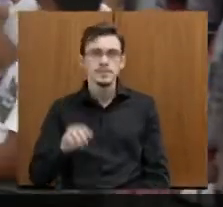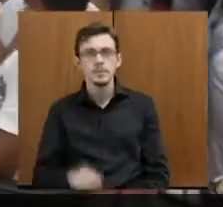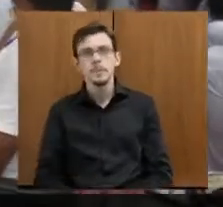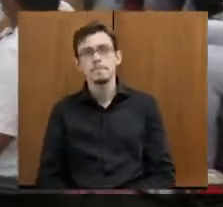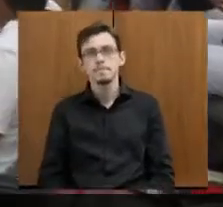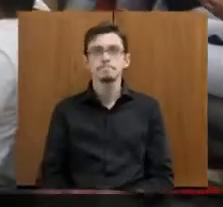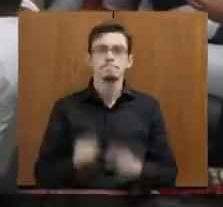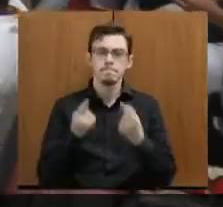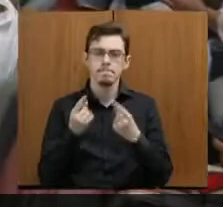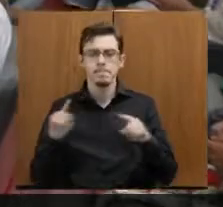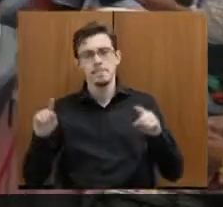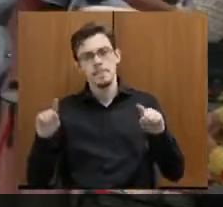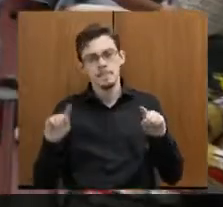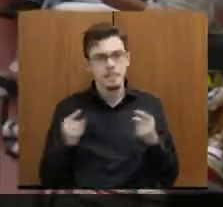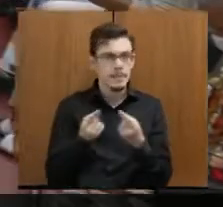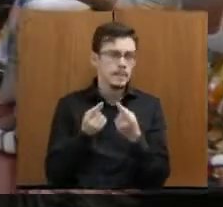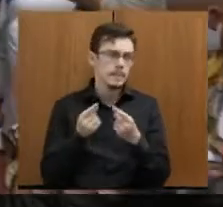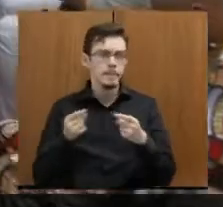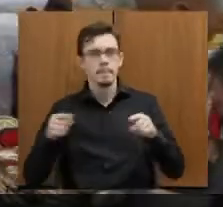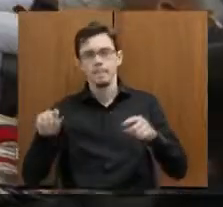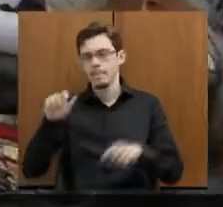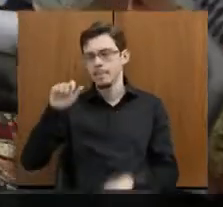tá pronto